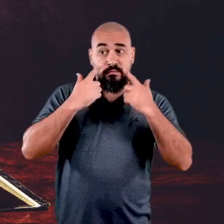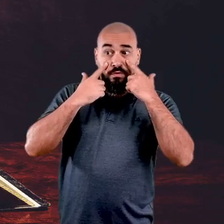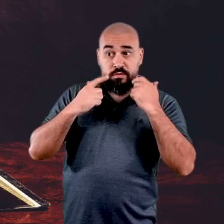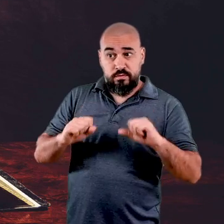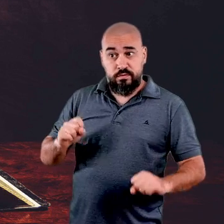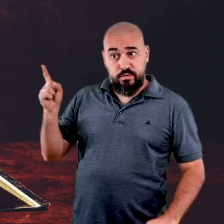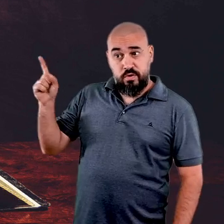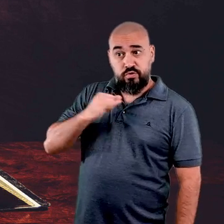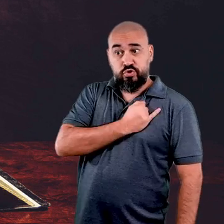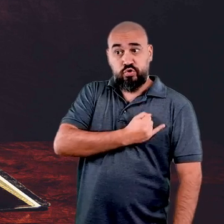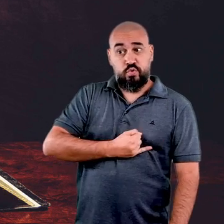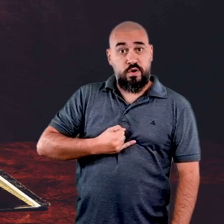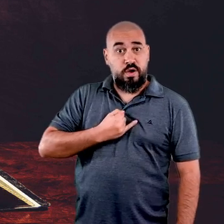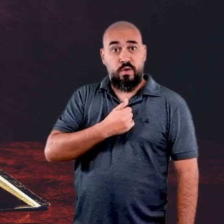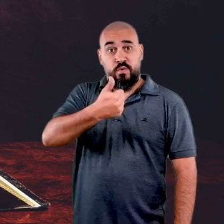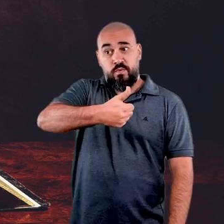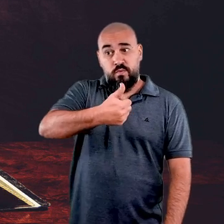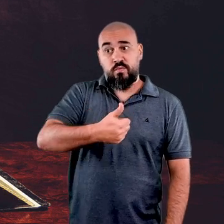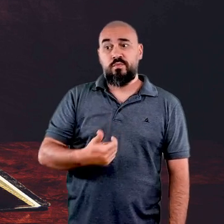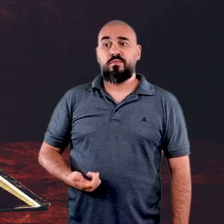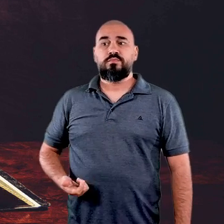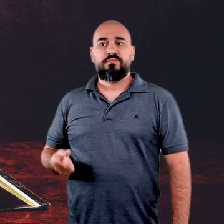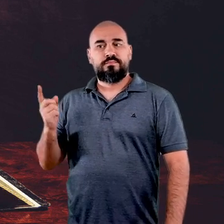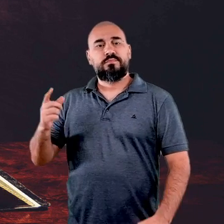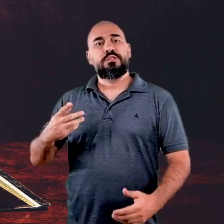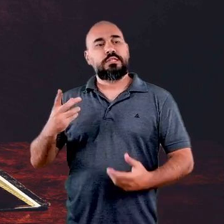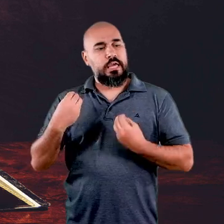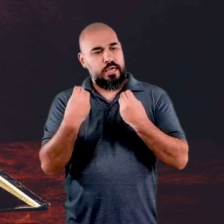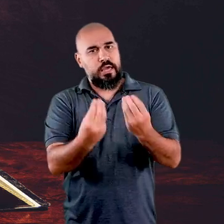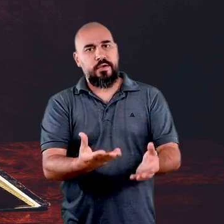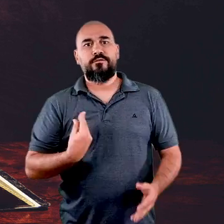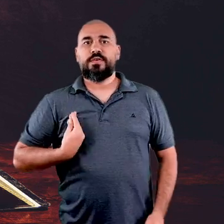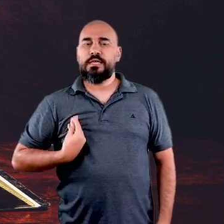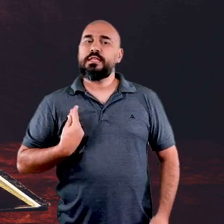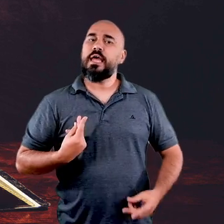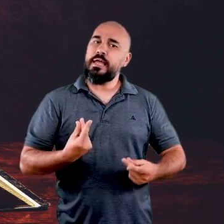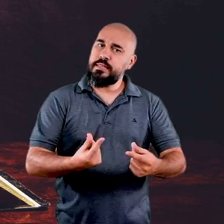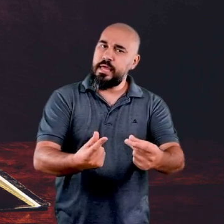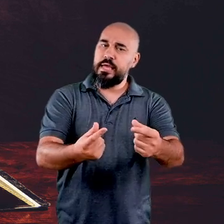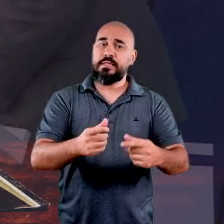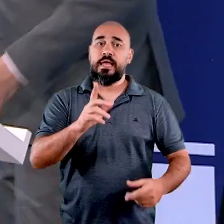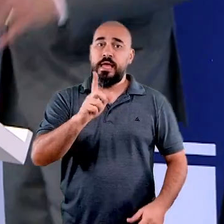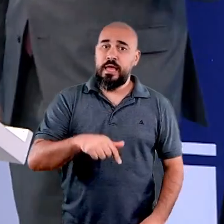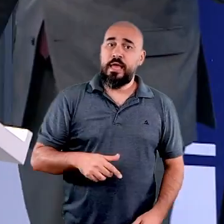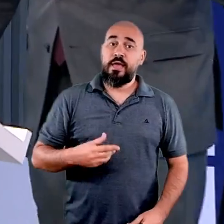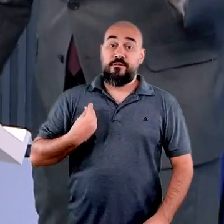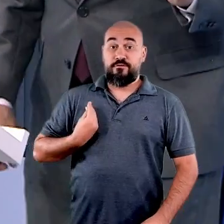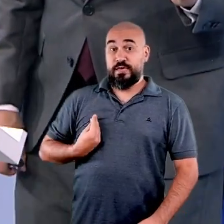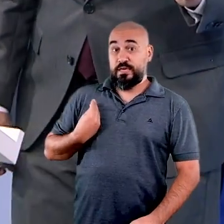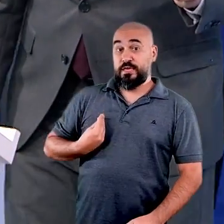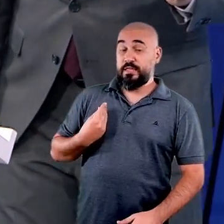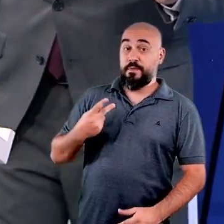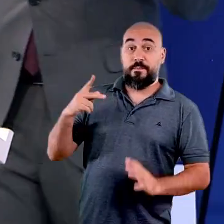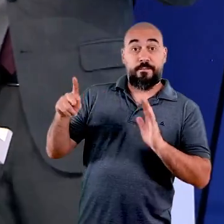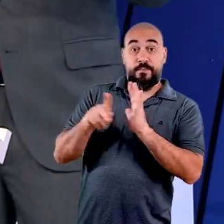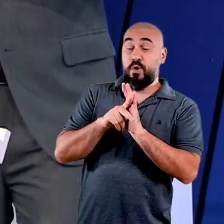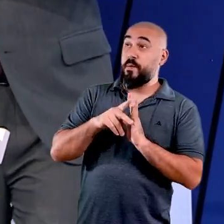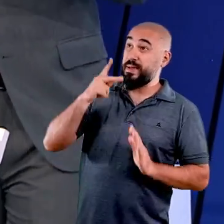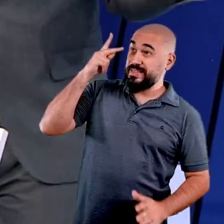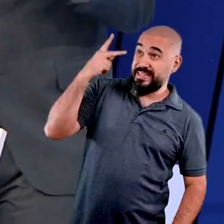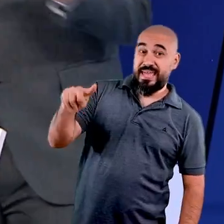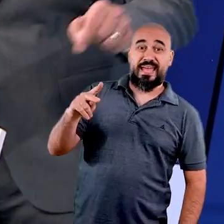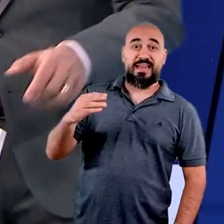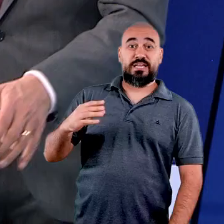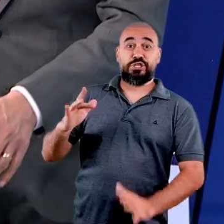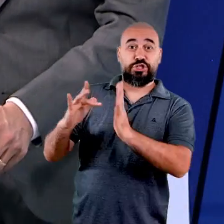testemunho é este, que Deus nos deu a vida eterna, e essa vida está no seu Filho. A nossa vida não é